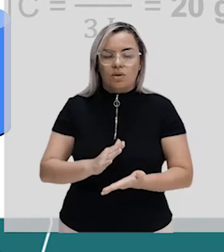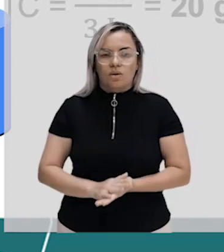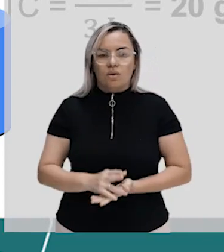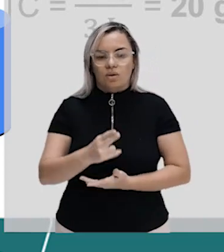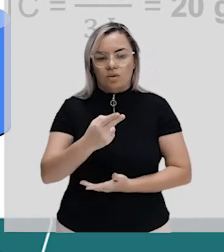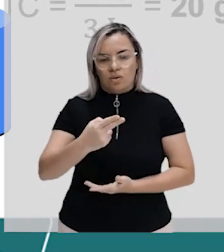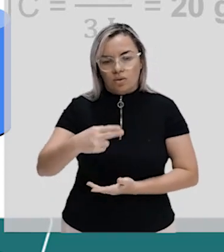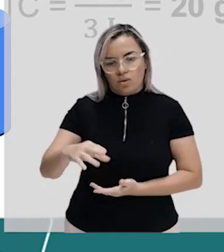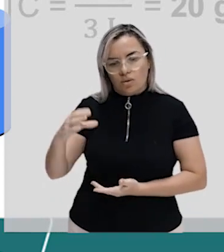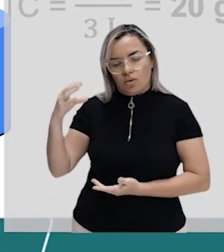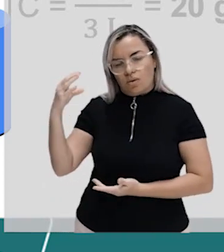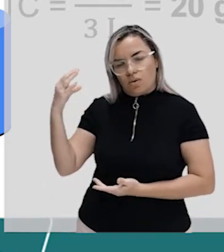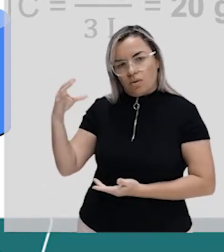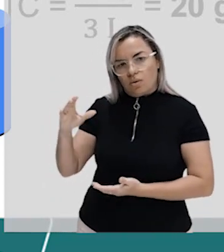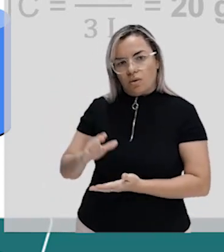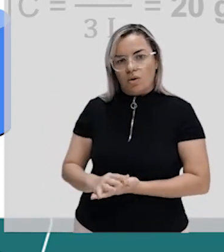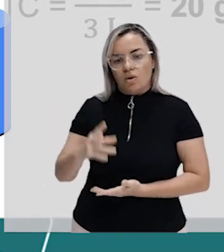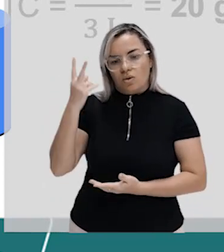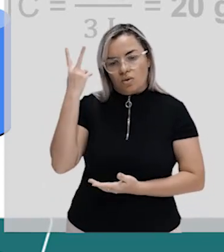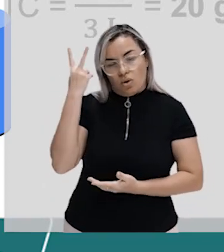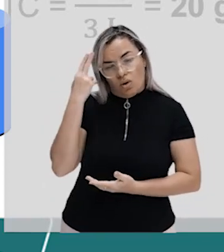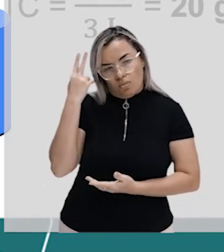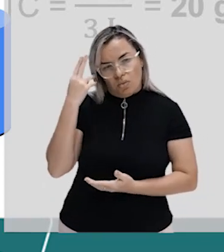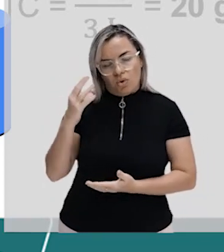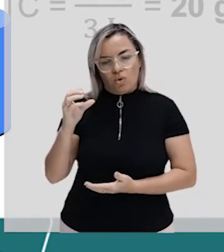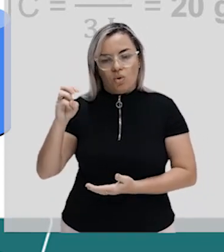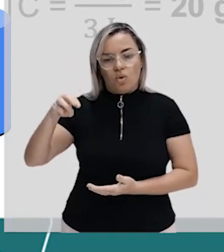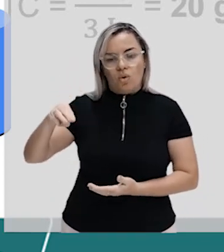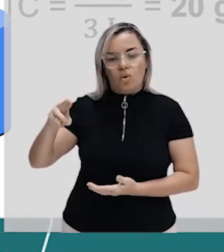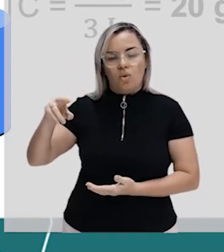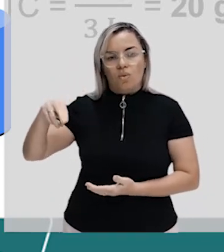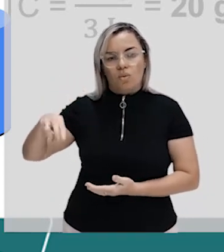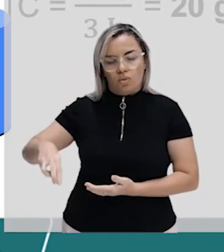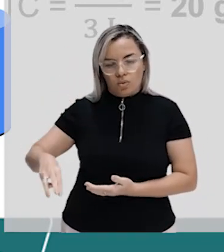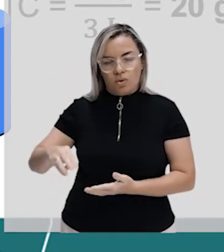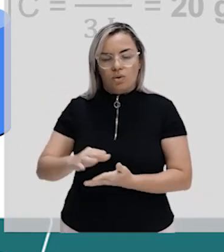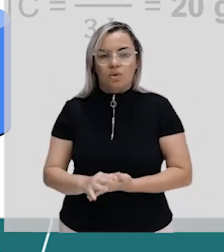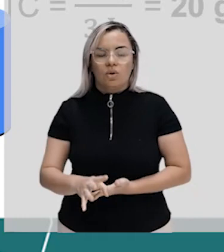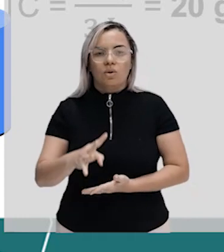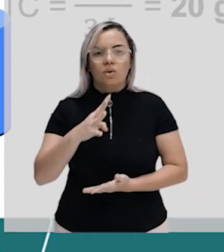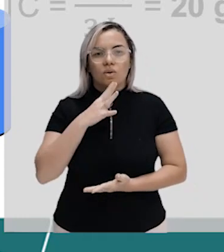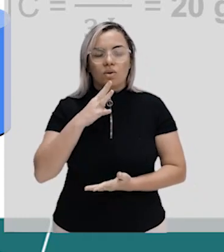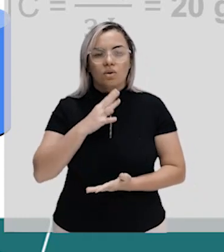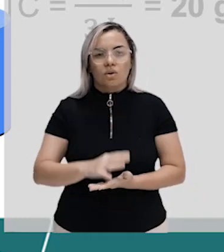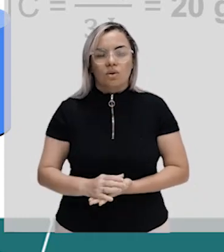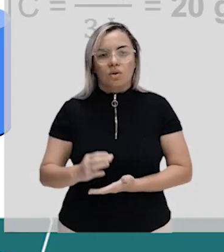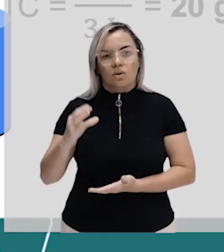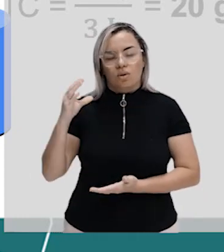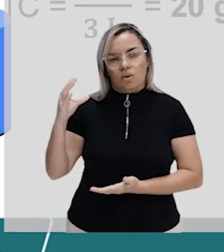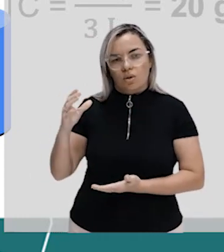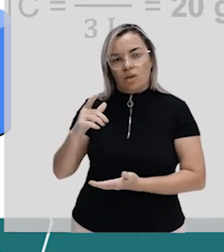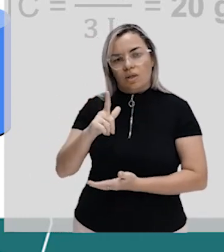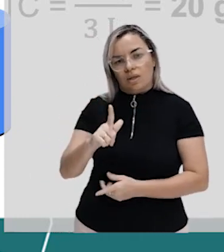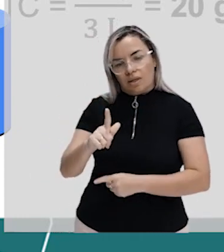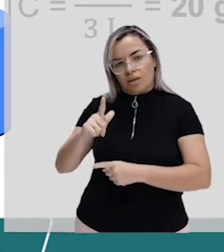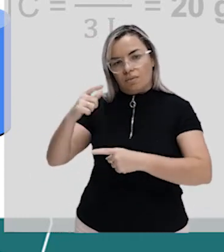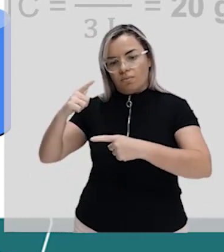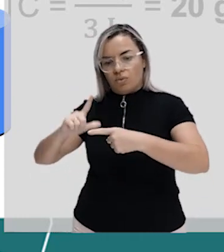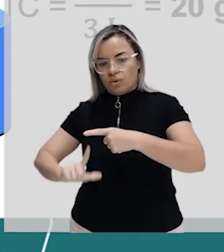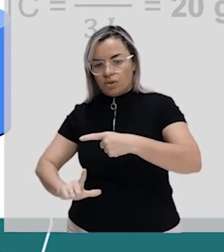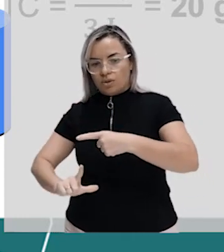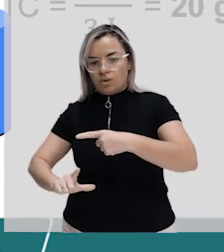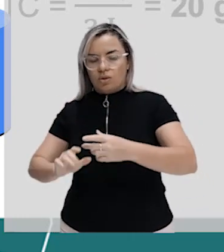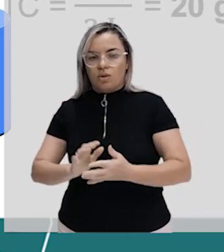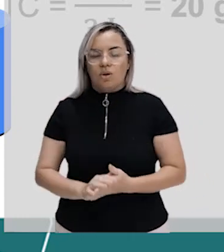de concentração comum, mas também ela é conhecida como concentração grama por litro,